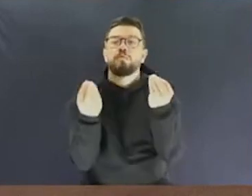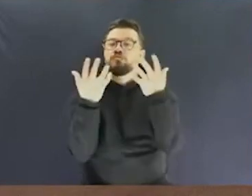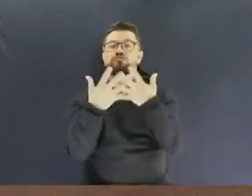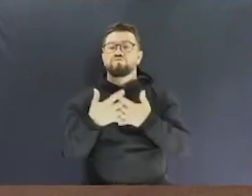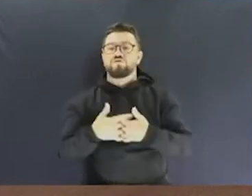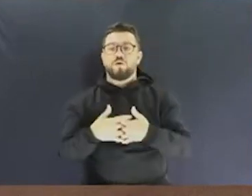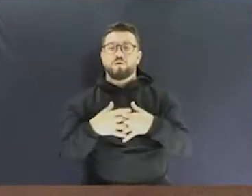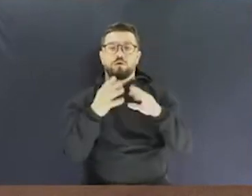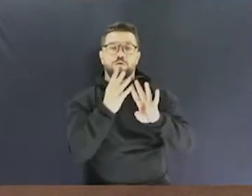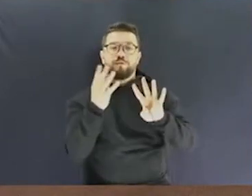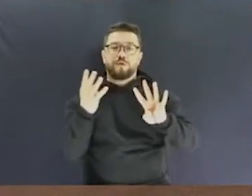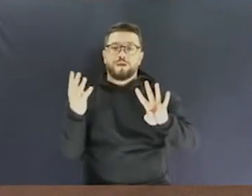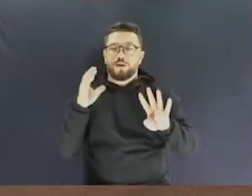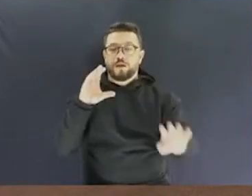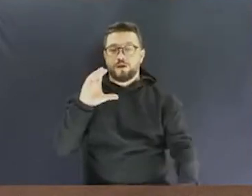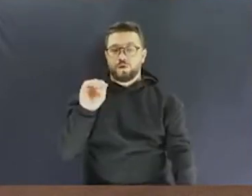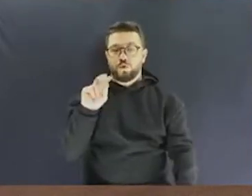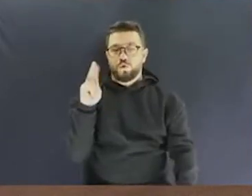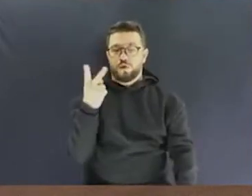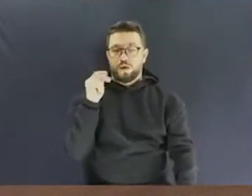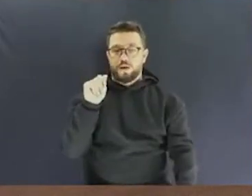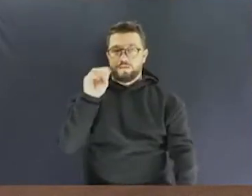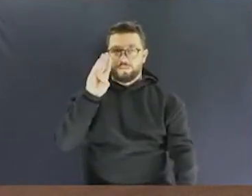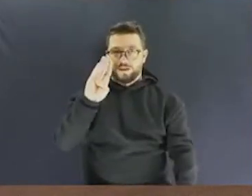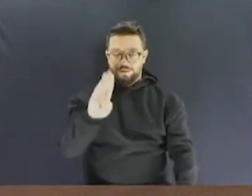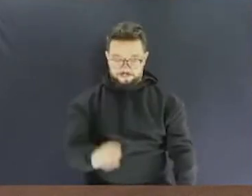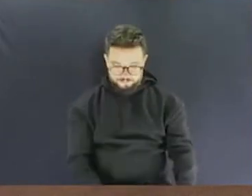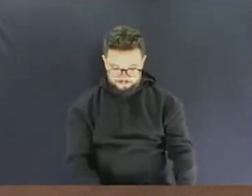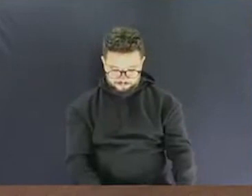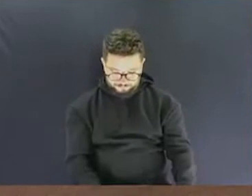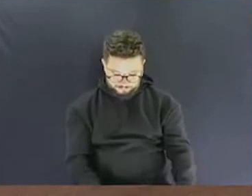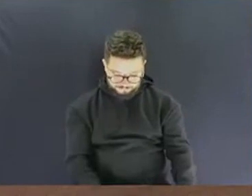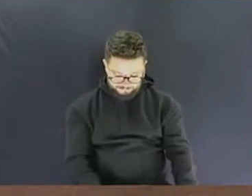da Coab nesse quesito aqui. E no relatório também diz que tem uma previsão de